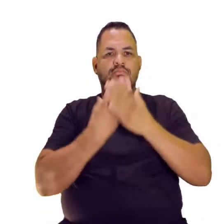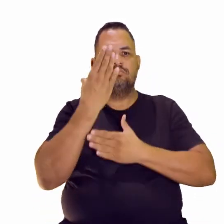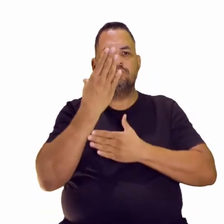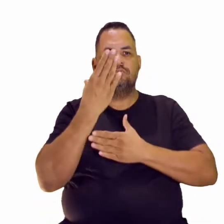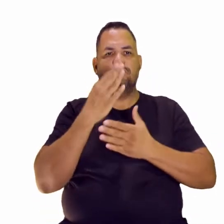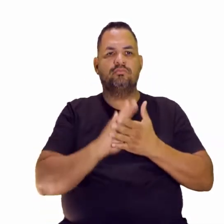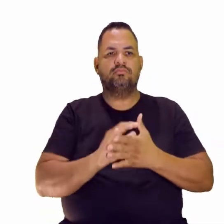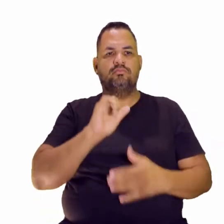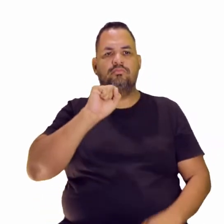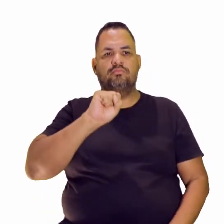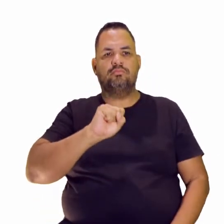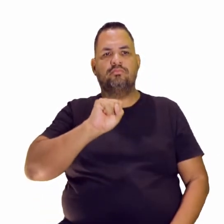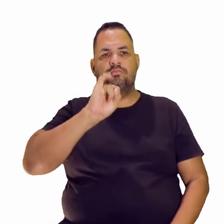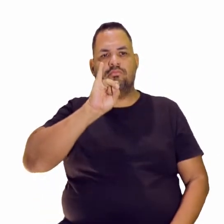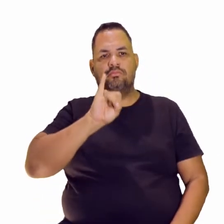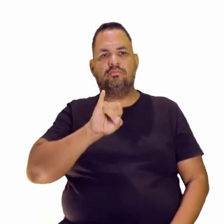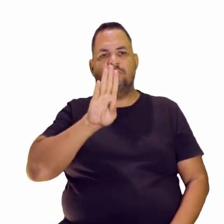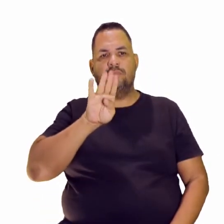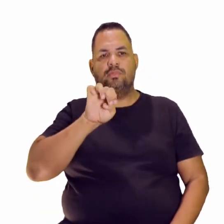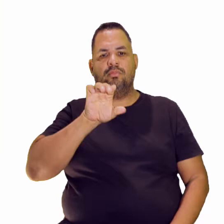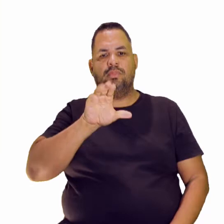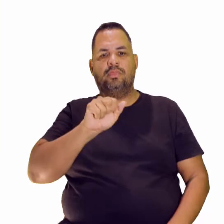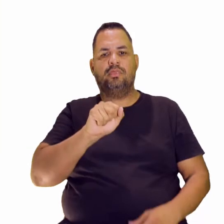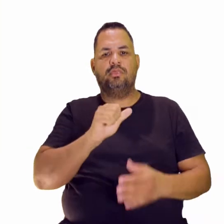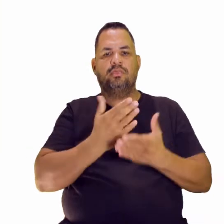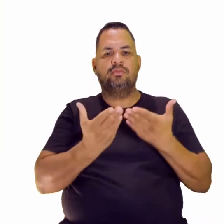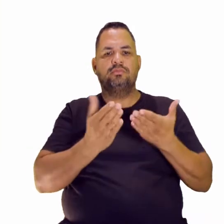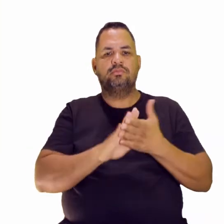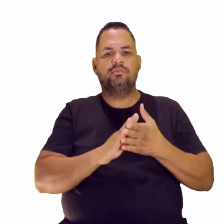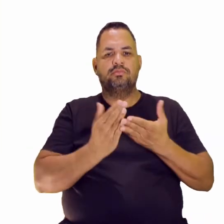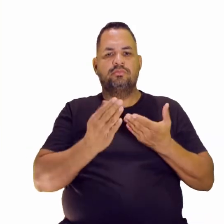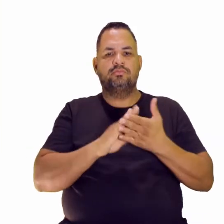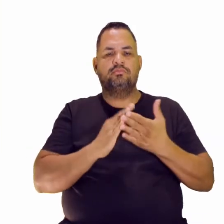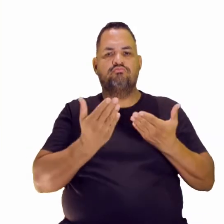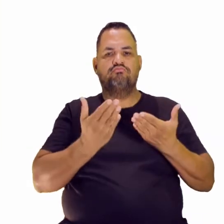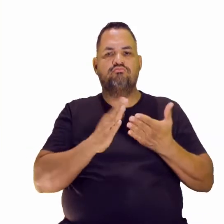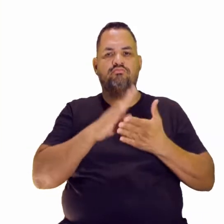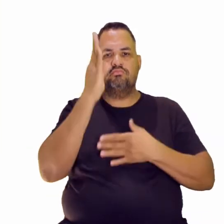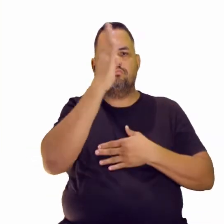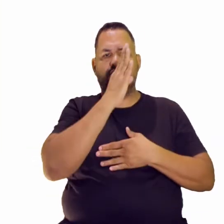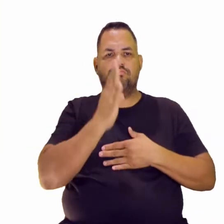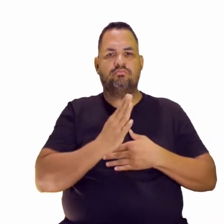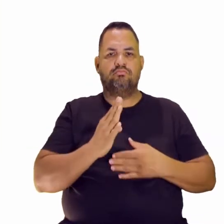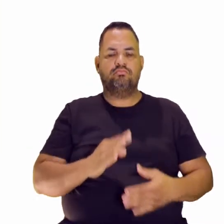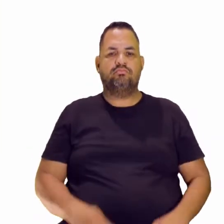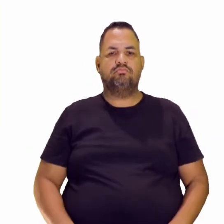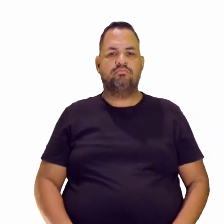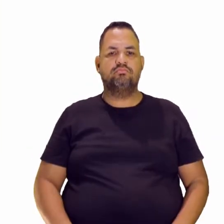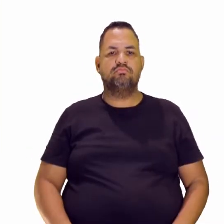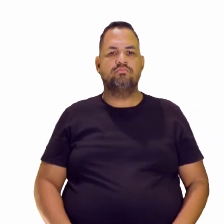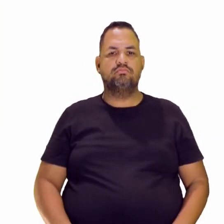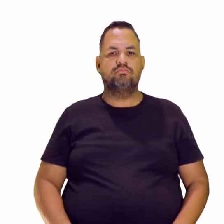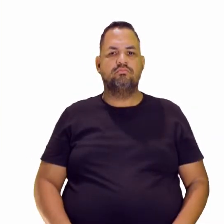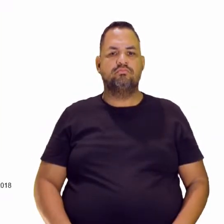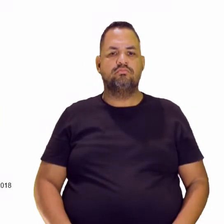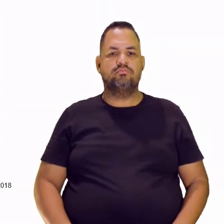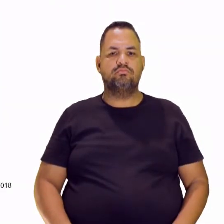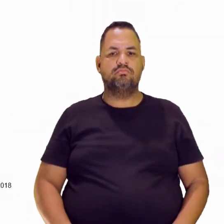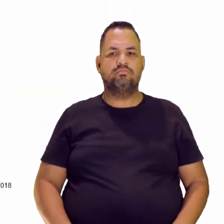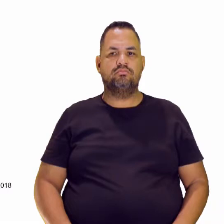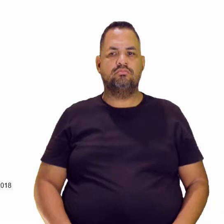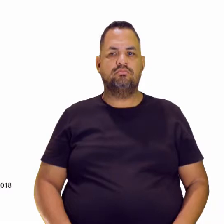né? Academia Imperial de Belas Artes do Brasil. Então, a gente já está vendo que isso aí vai